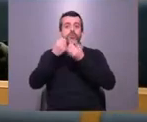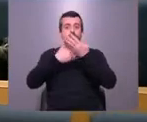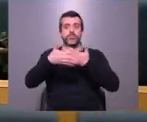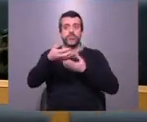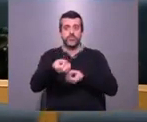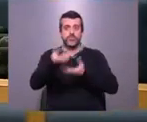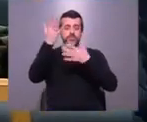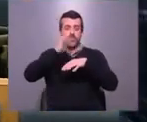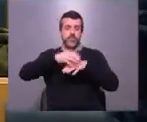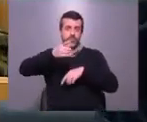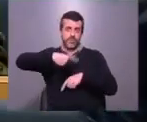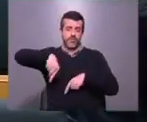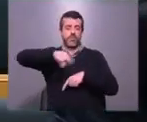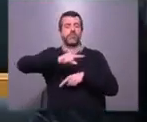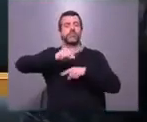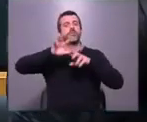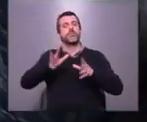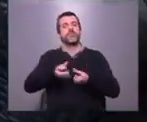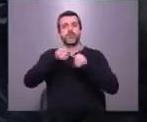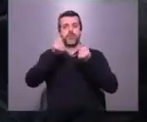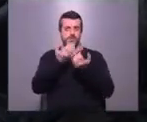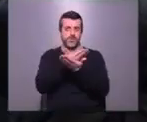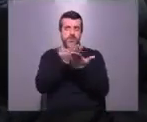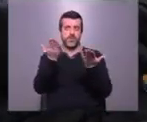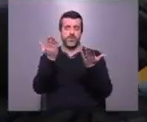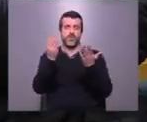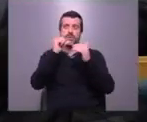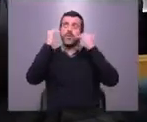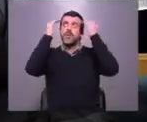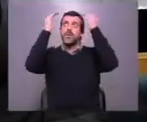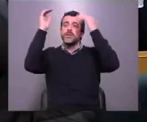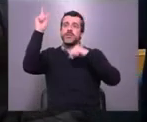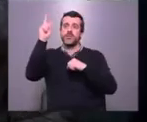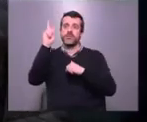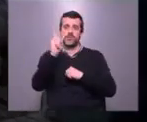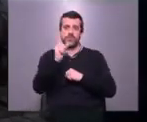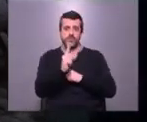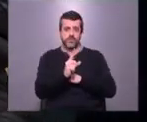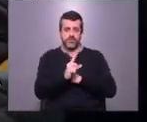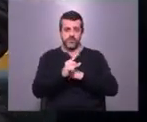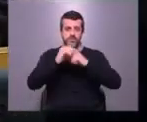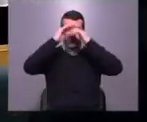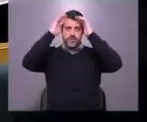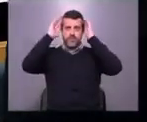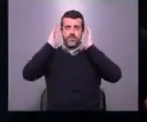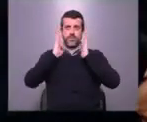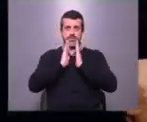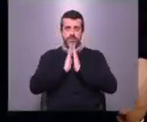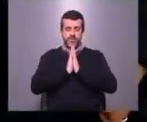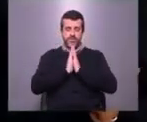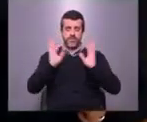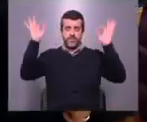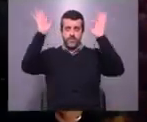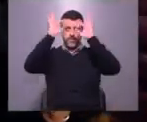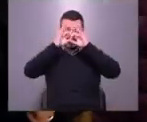foram feitas, e por nós homens e para a nossa salvação, desceu dos céus e encarnou pelo